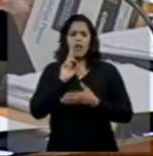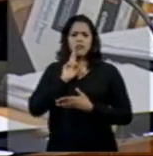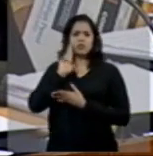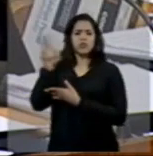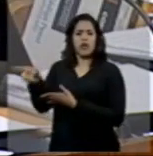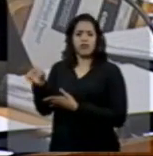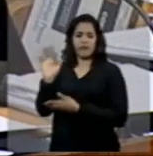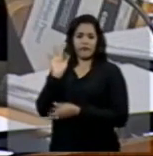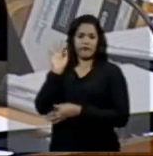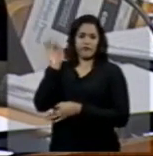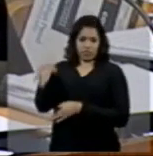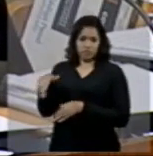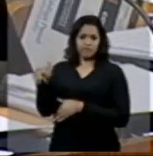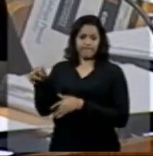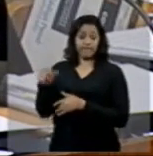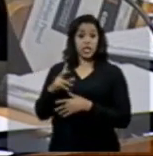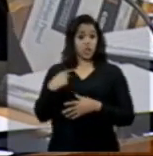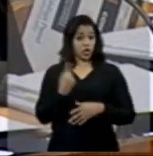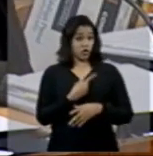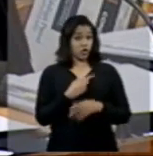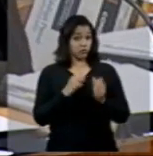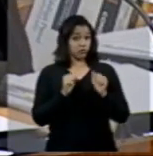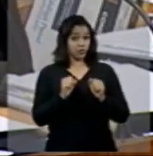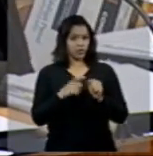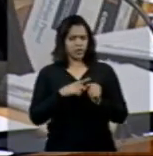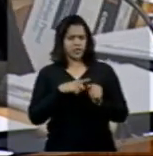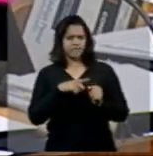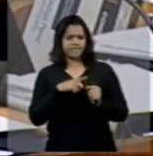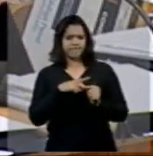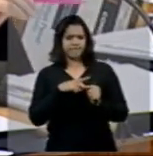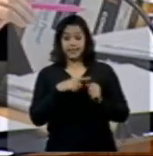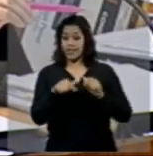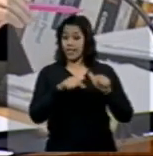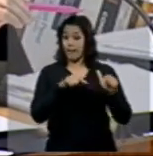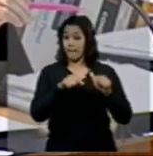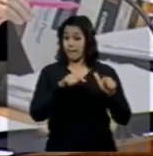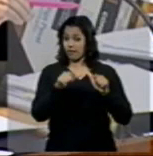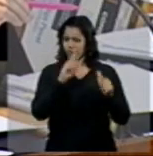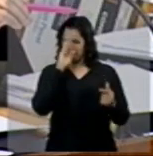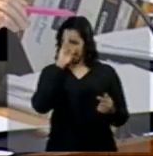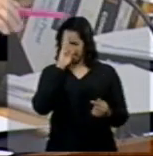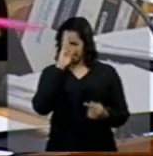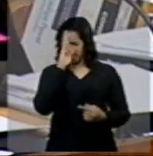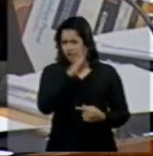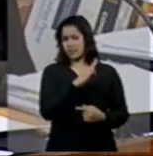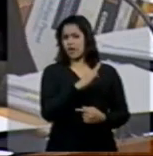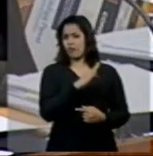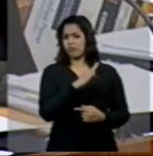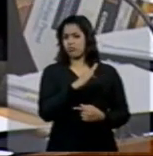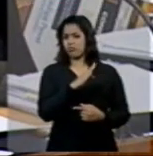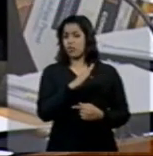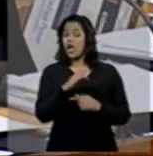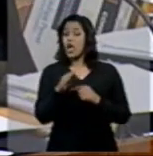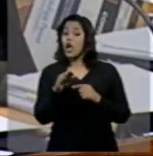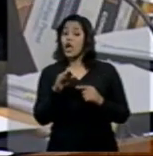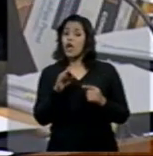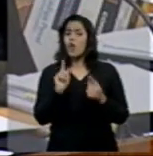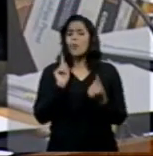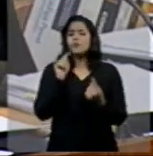resultado final. Nós podemos ter atividades principais e atividades